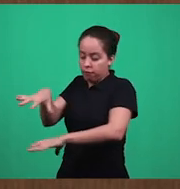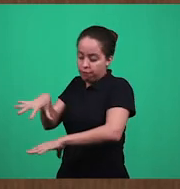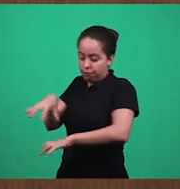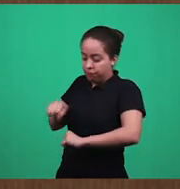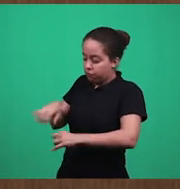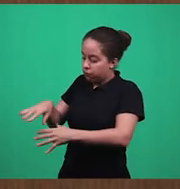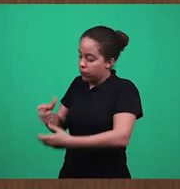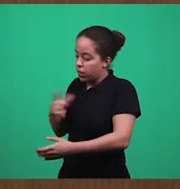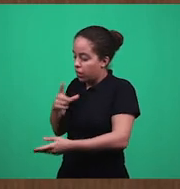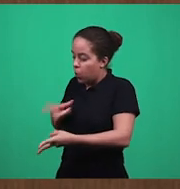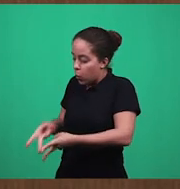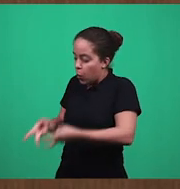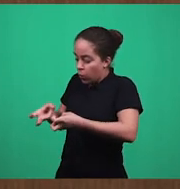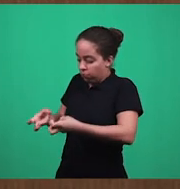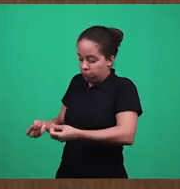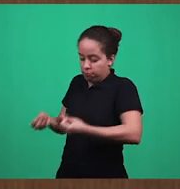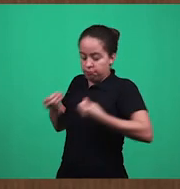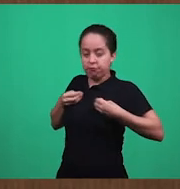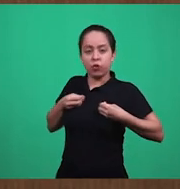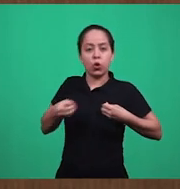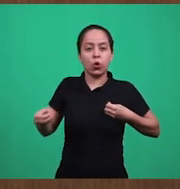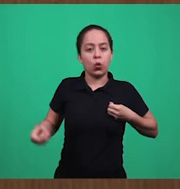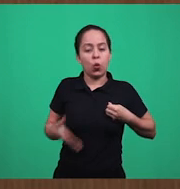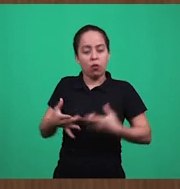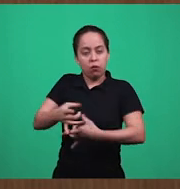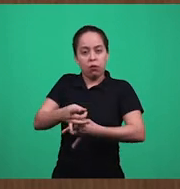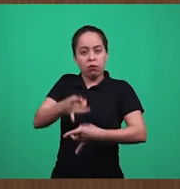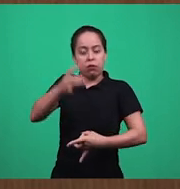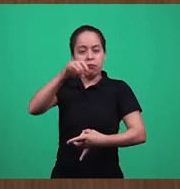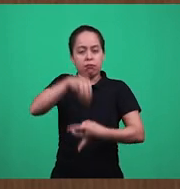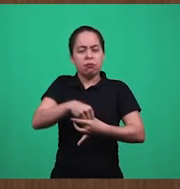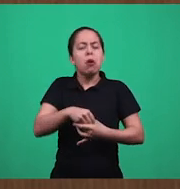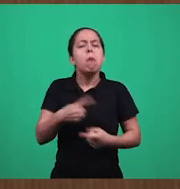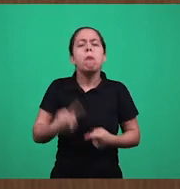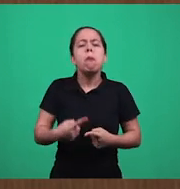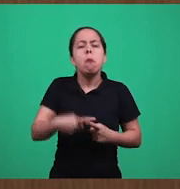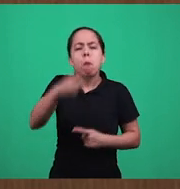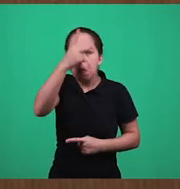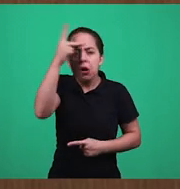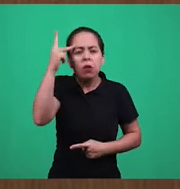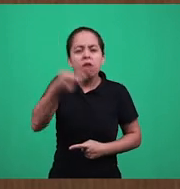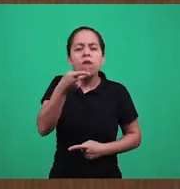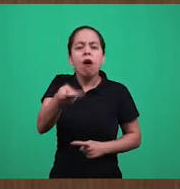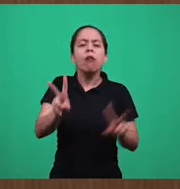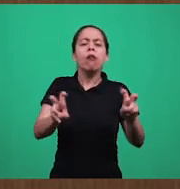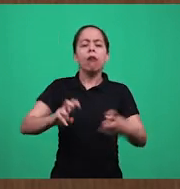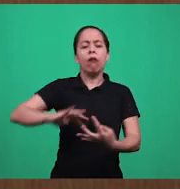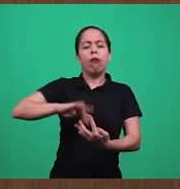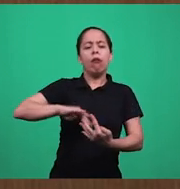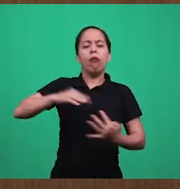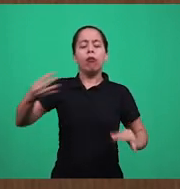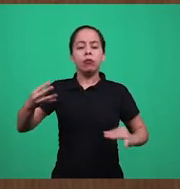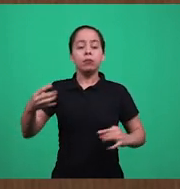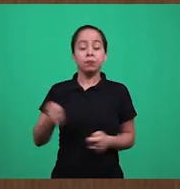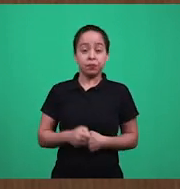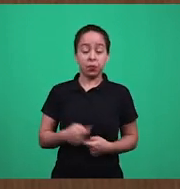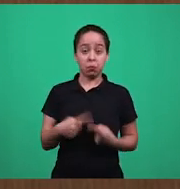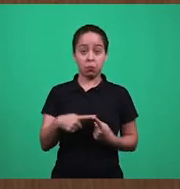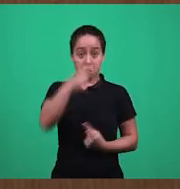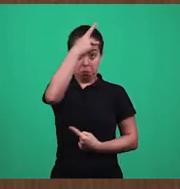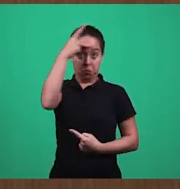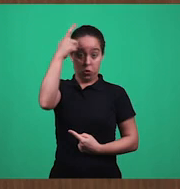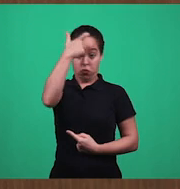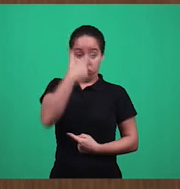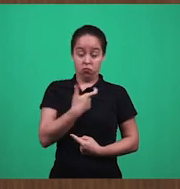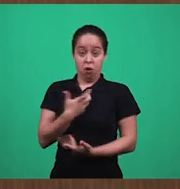Então, por que as pessoas falam de fenômeno de quimerismo aí? Porque o receptor, aquele